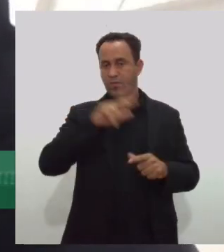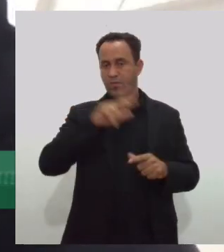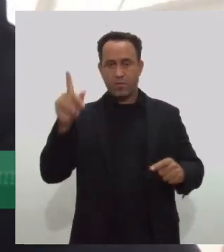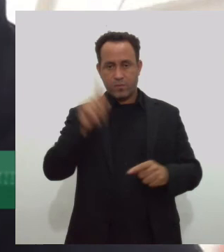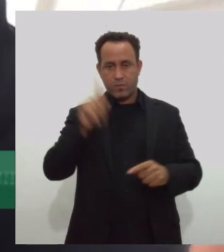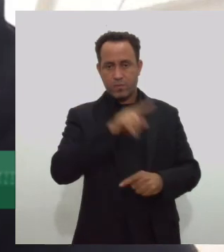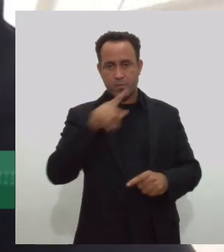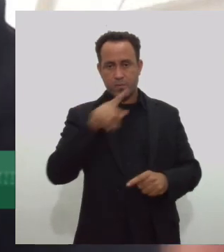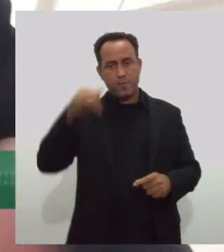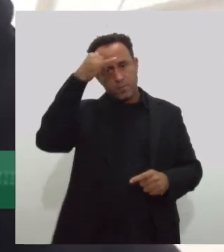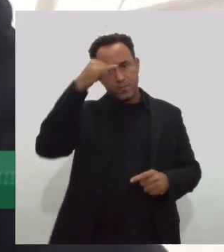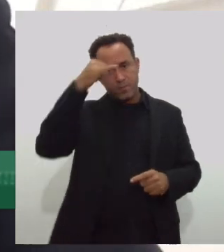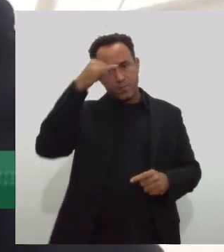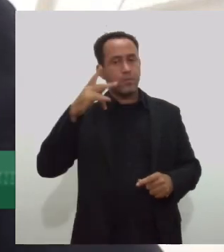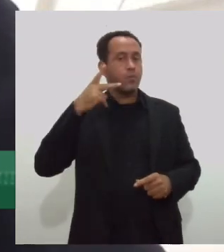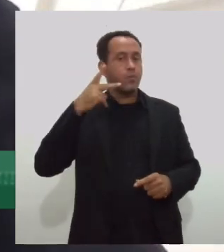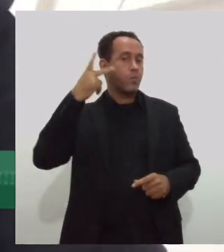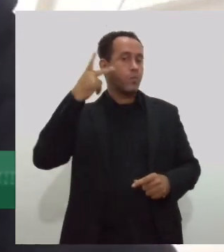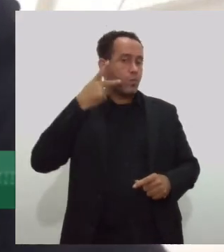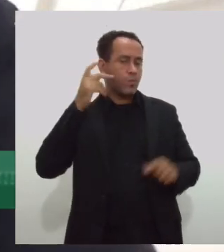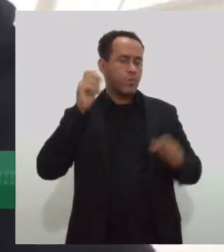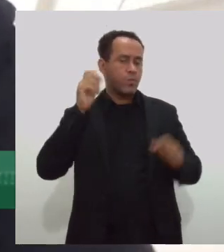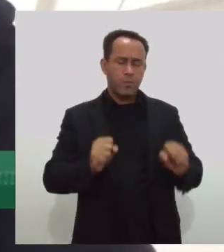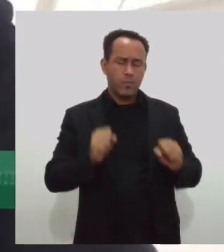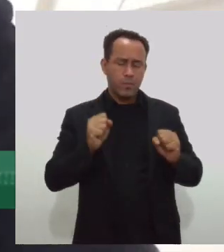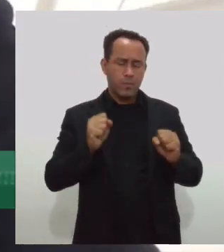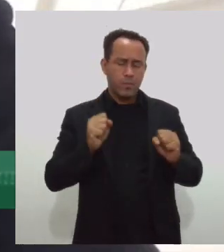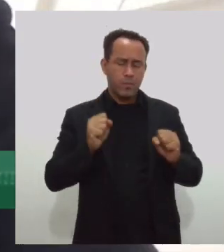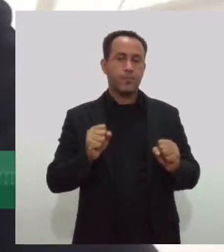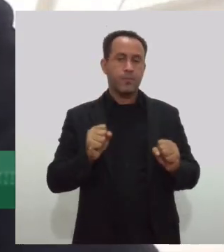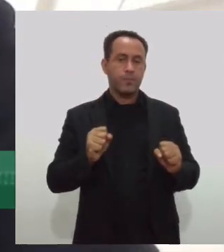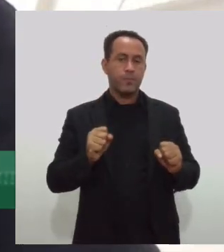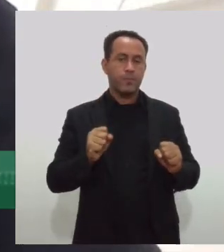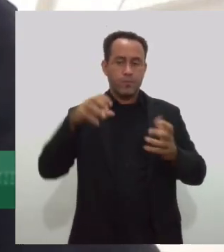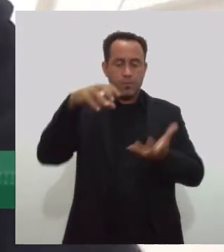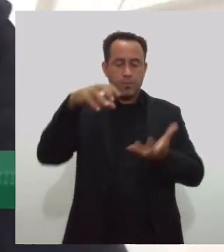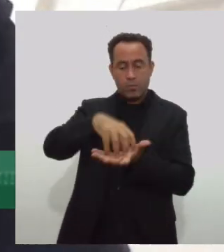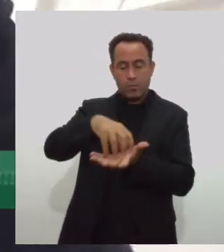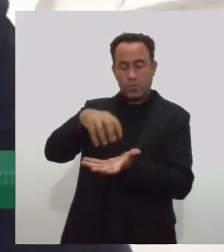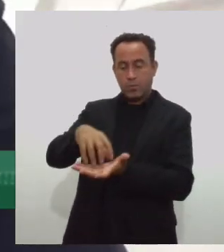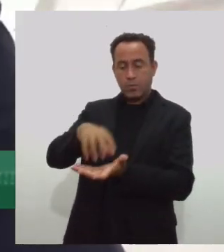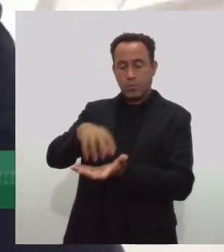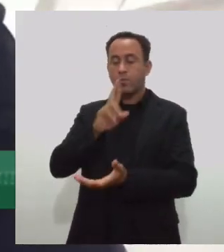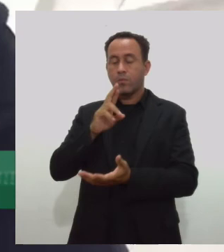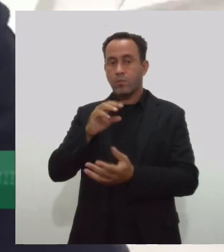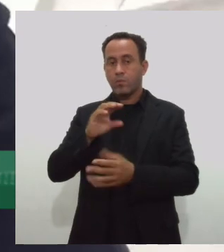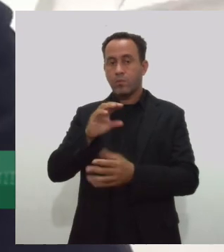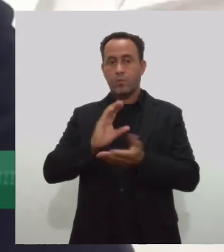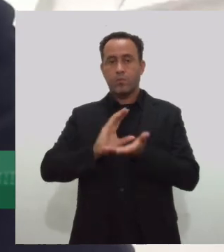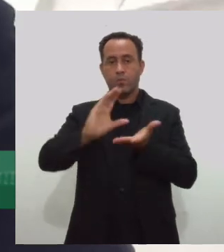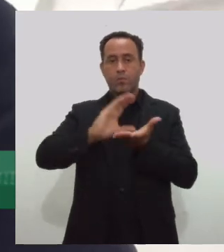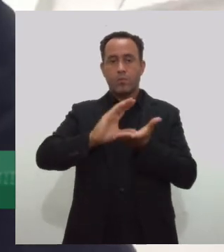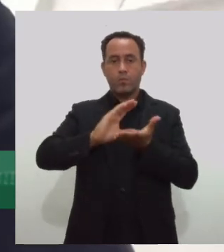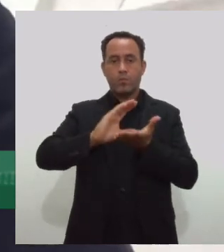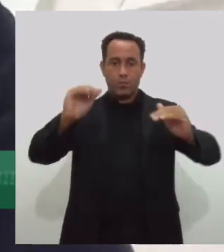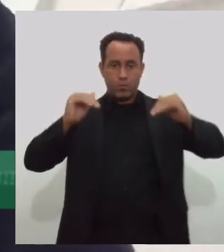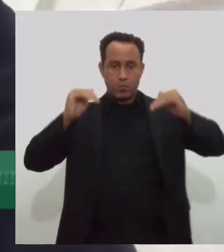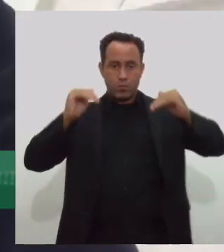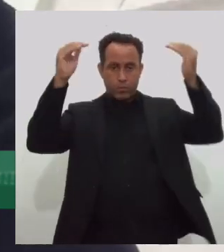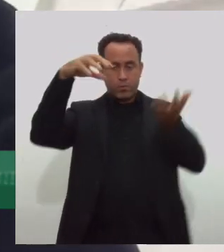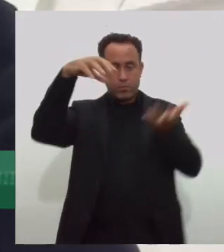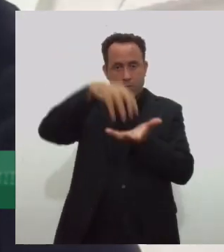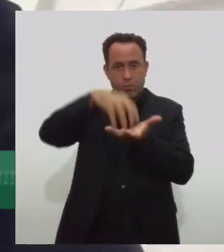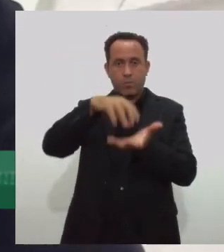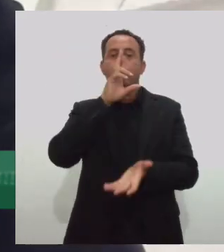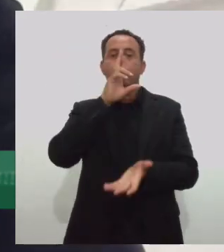Nós, promotores, respondemos à Corregedoria Local, nós respondemos ao Conselho Superior Local e nós respondemos